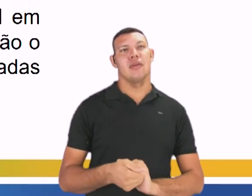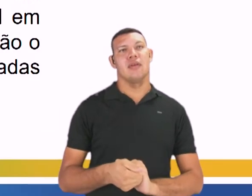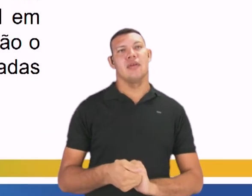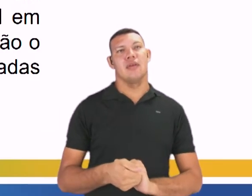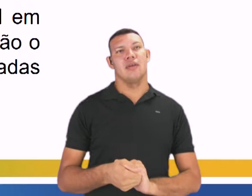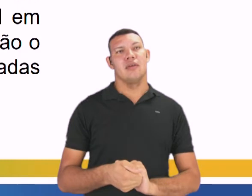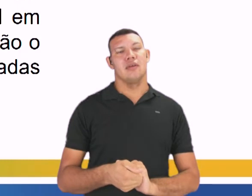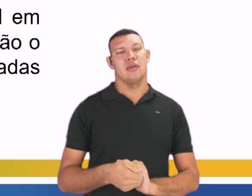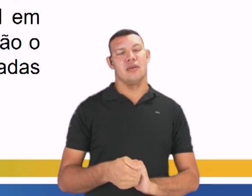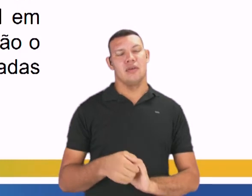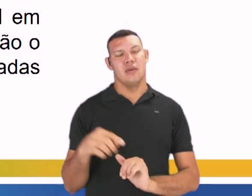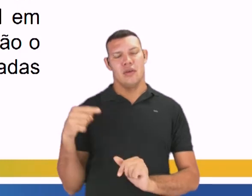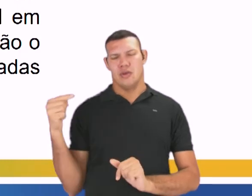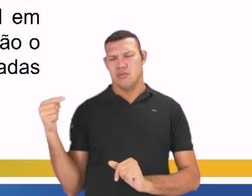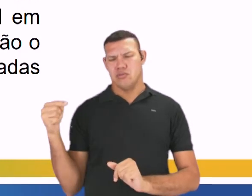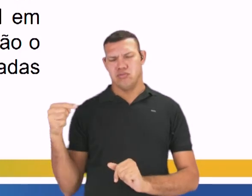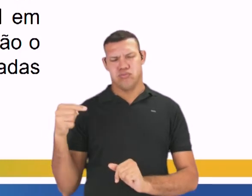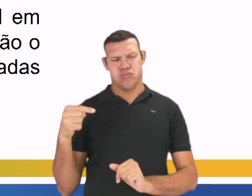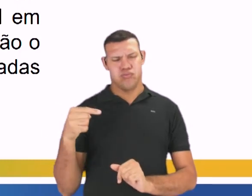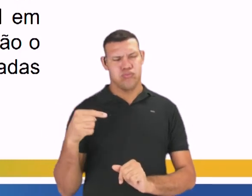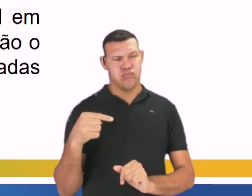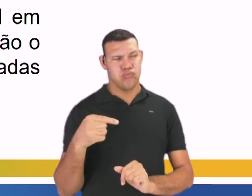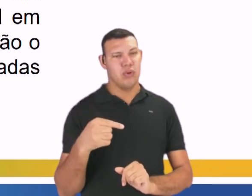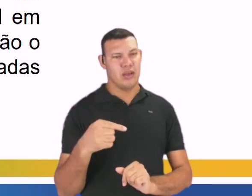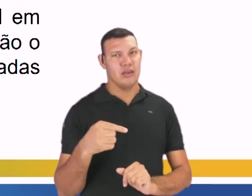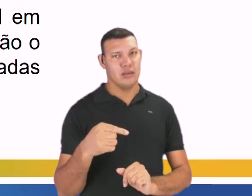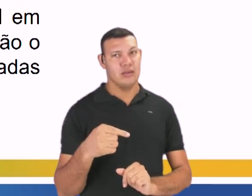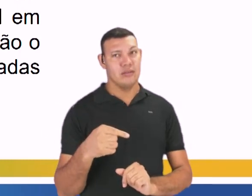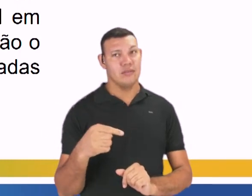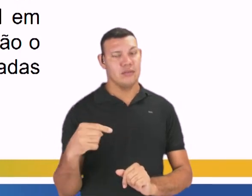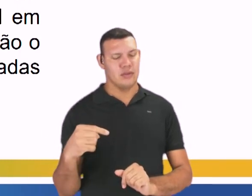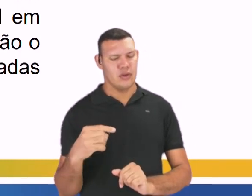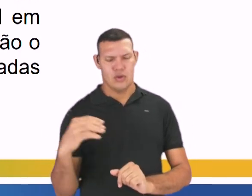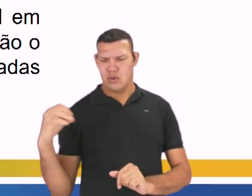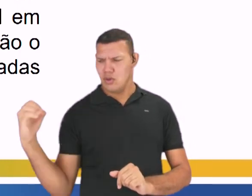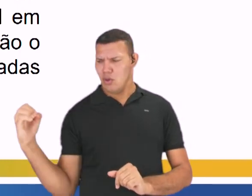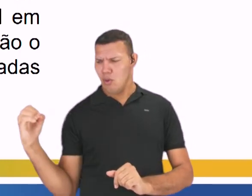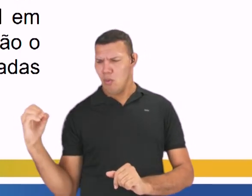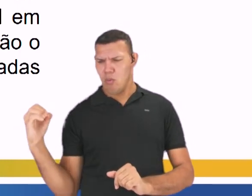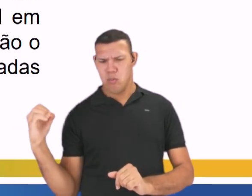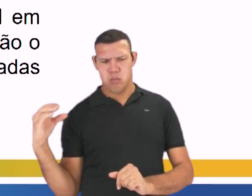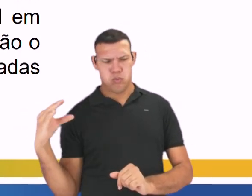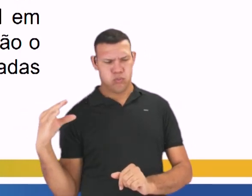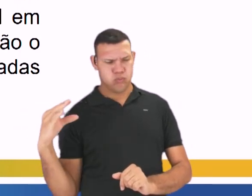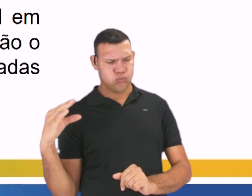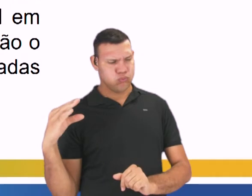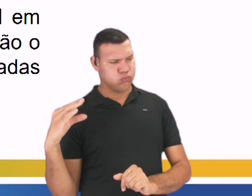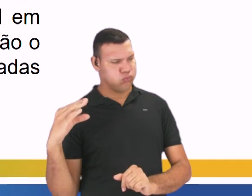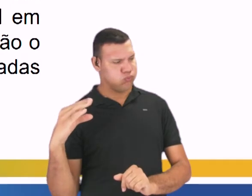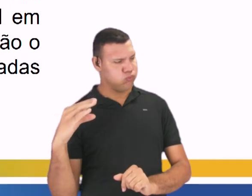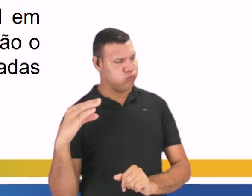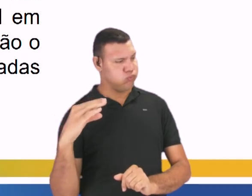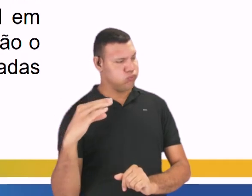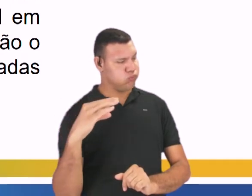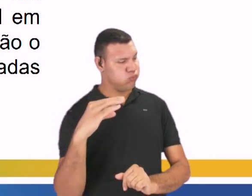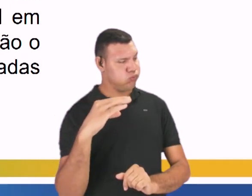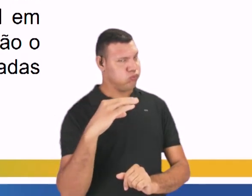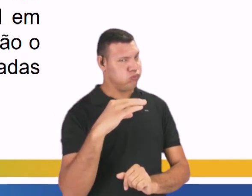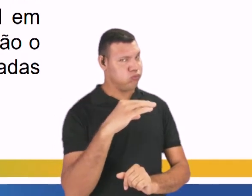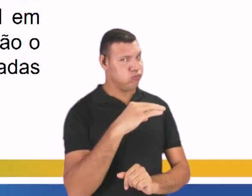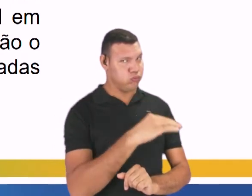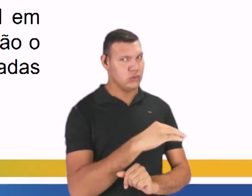de um projétil lançado por um canhão em um local plano e horizontal é dado por parte do gráfico da